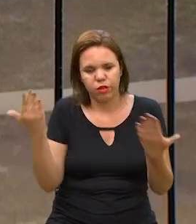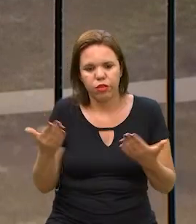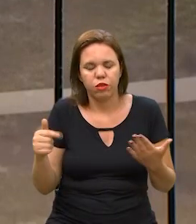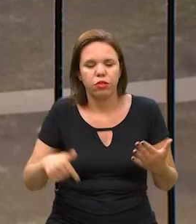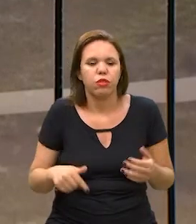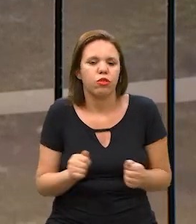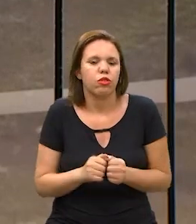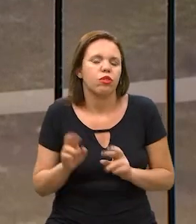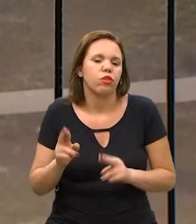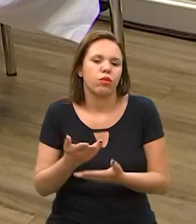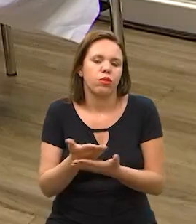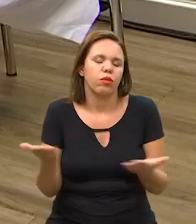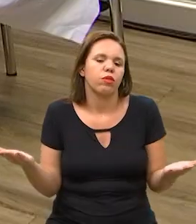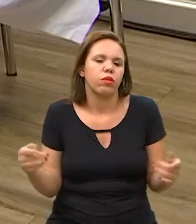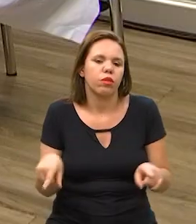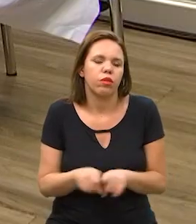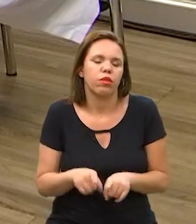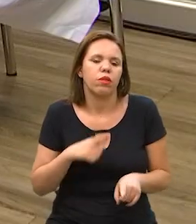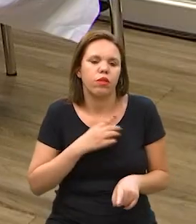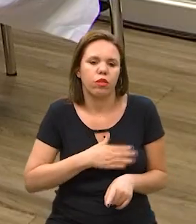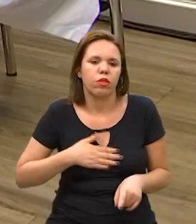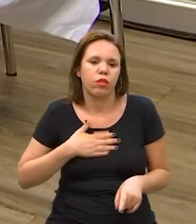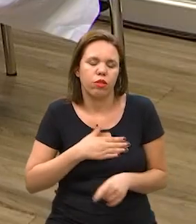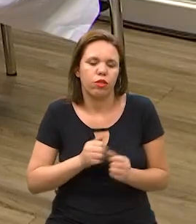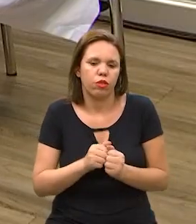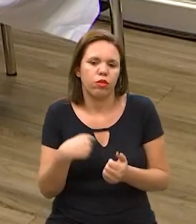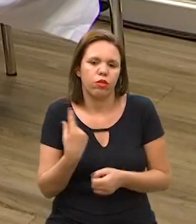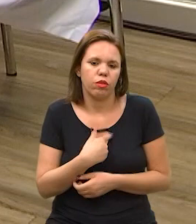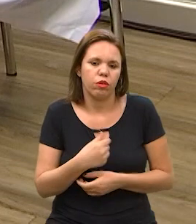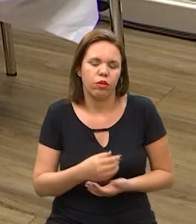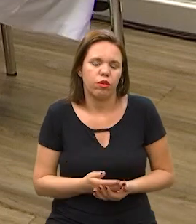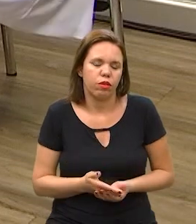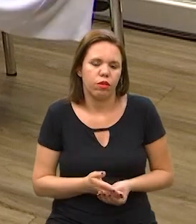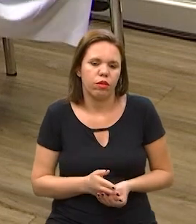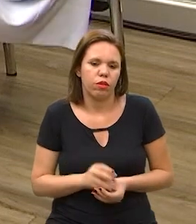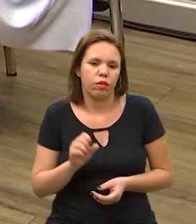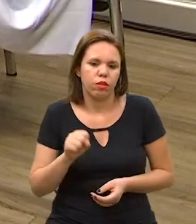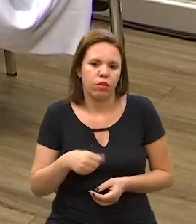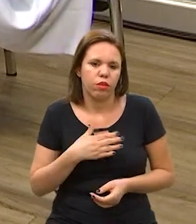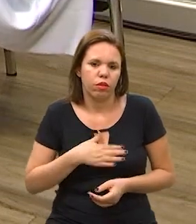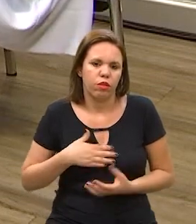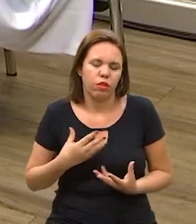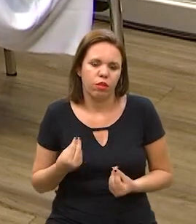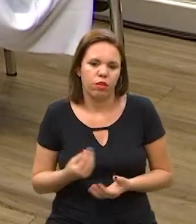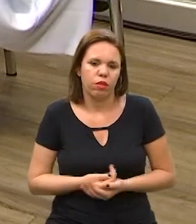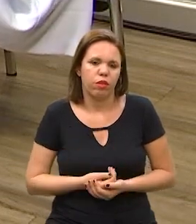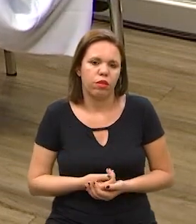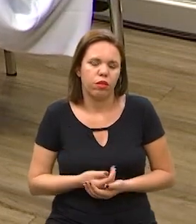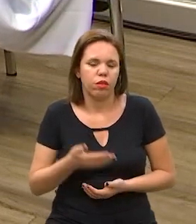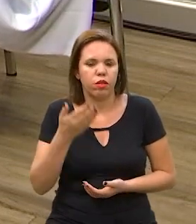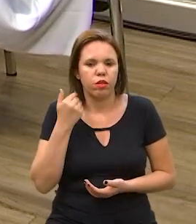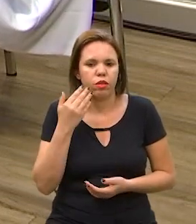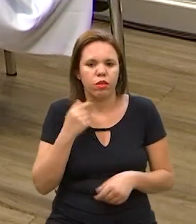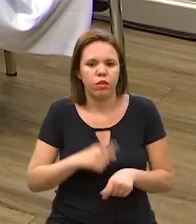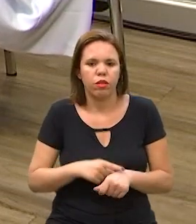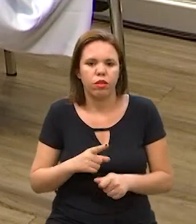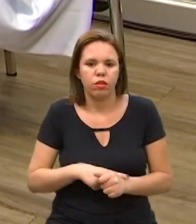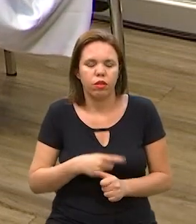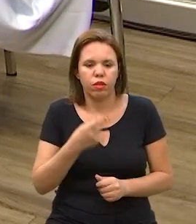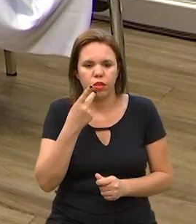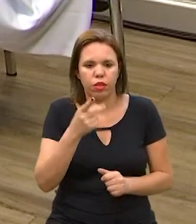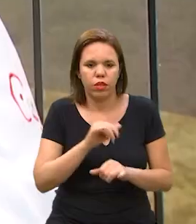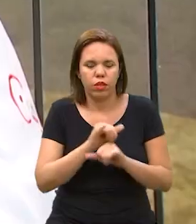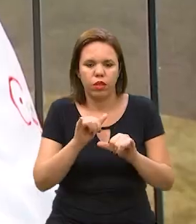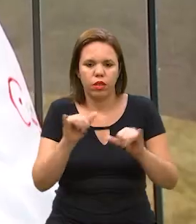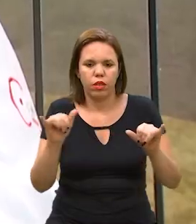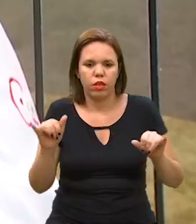participação comigo hoje. Espero que vocês também tenham gostado de estar conosco. Sim. Eu gostei muito. Eu vou aproveitar o momento